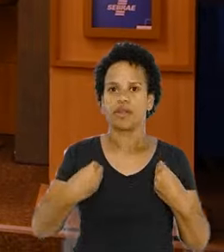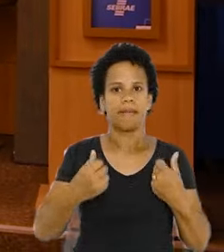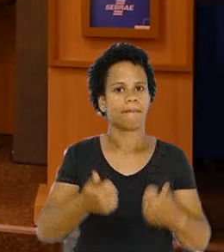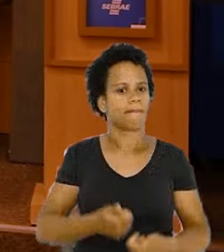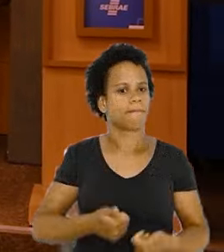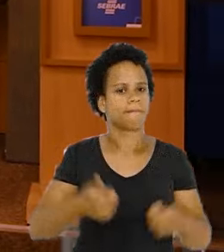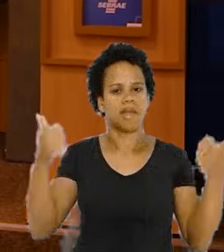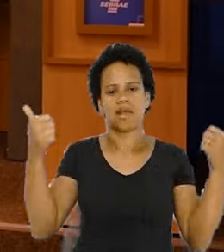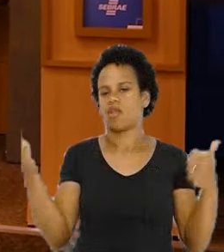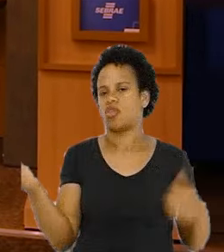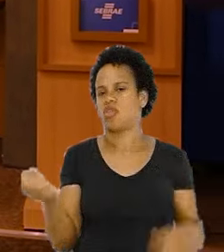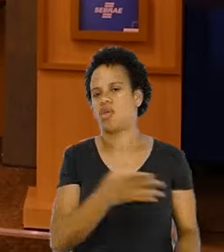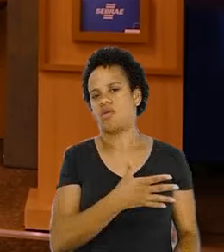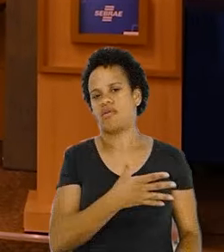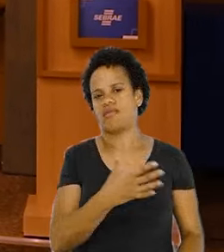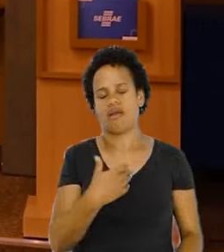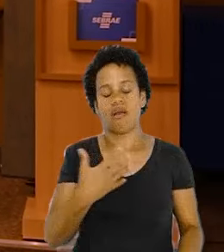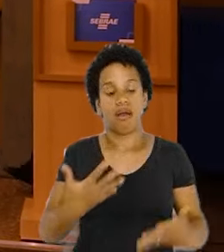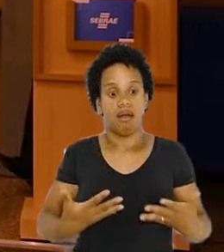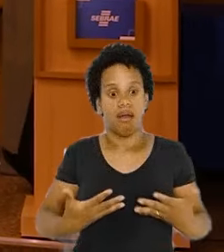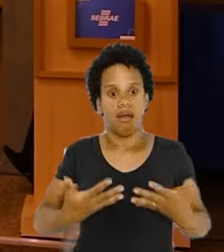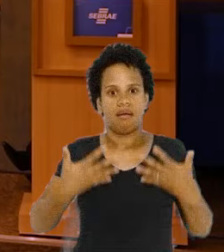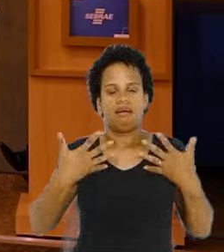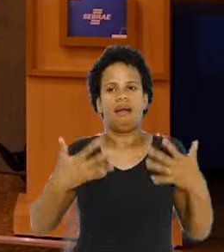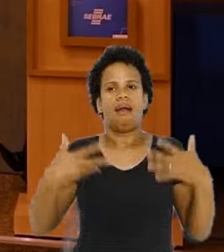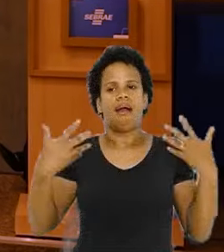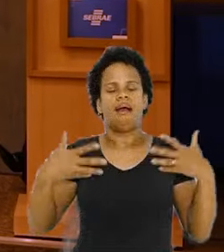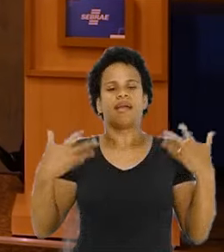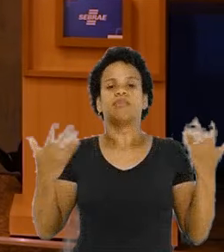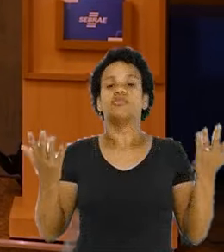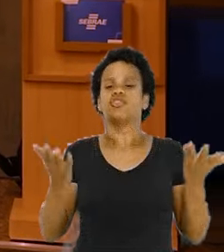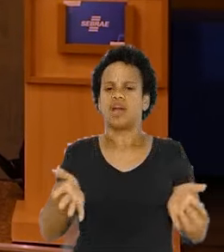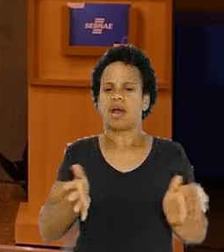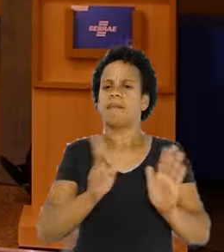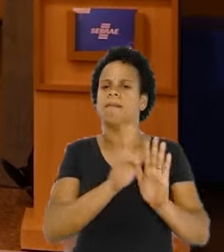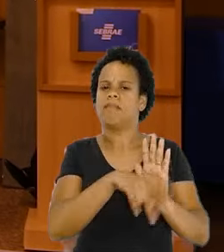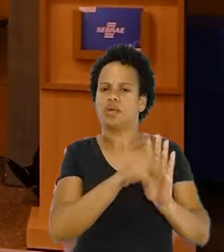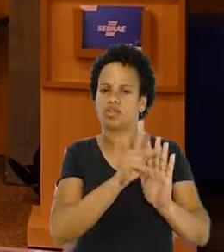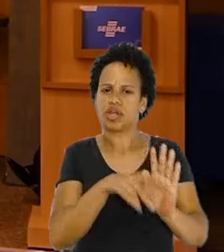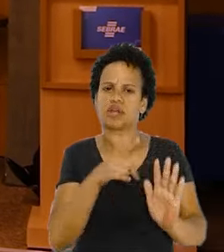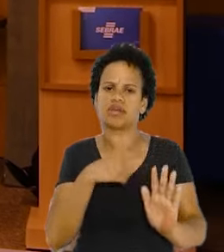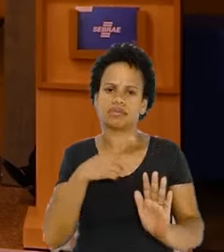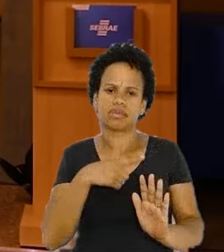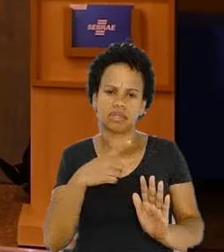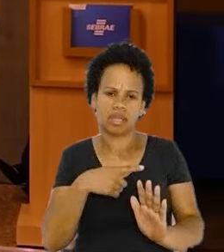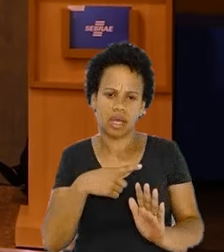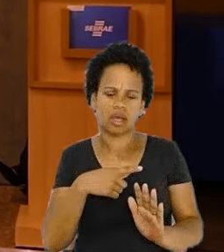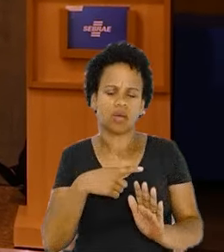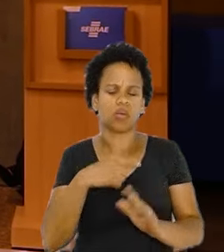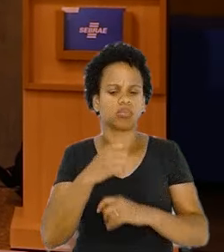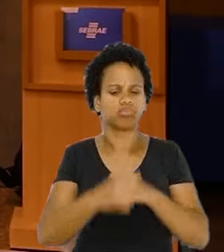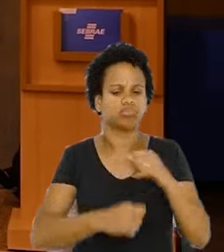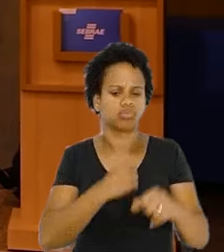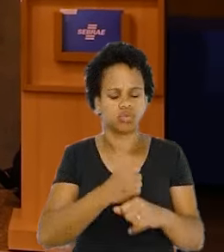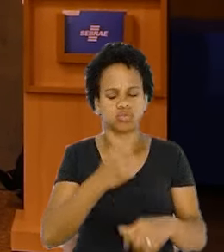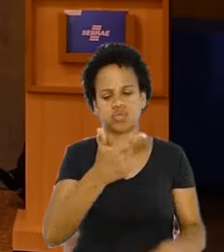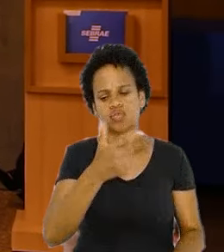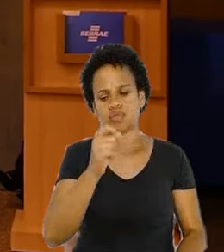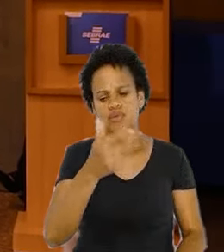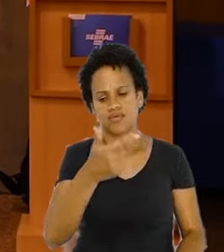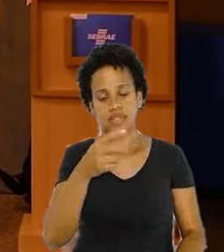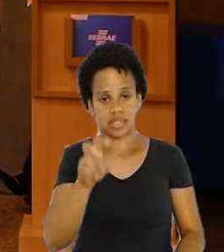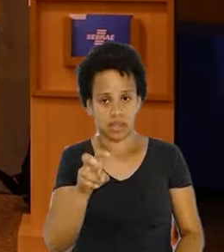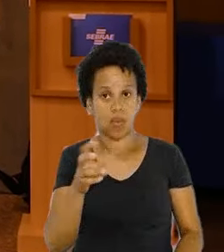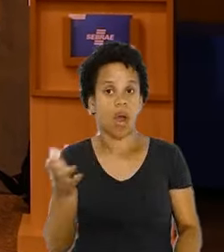mais ol um ânimo a mais eu já tô já já tenho projetos sabe 2025 agora nós vamos ter